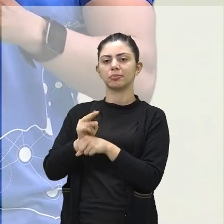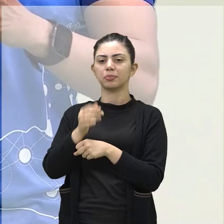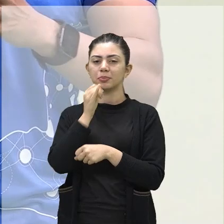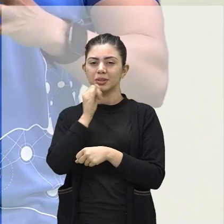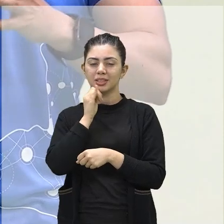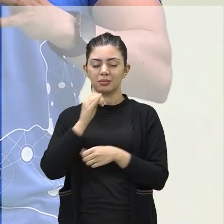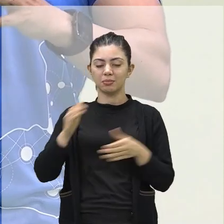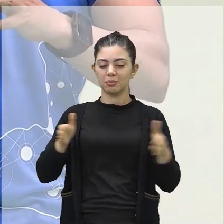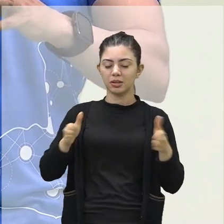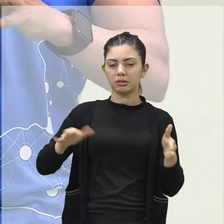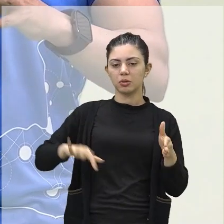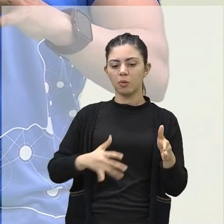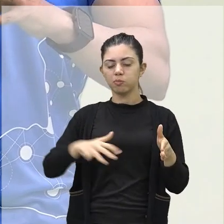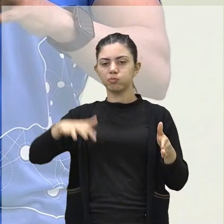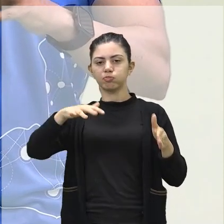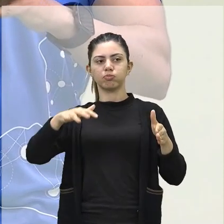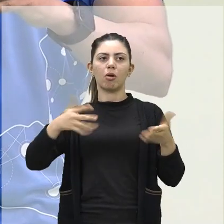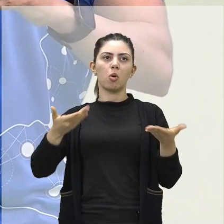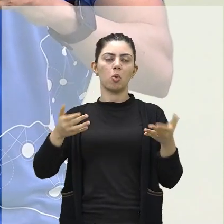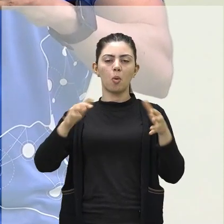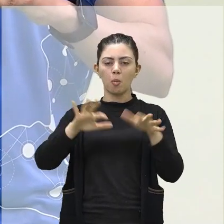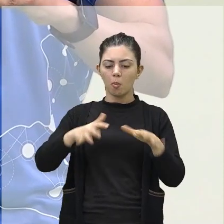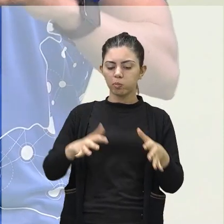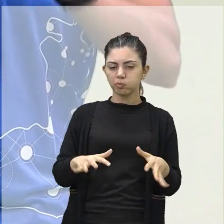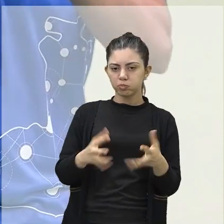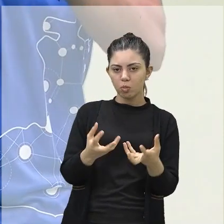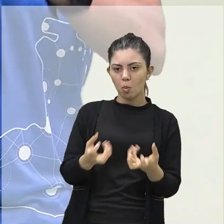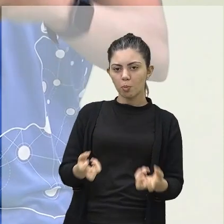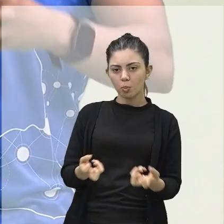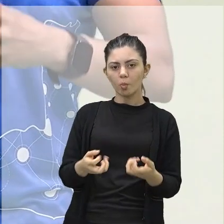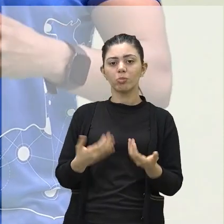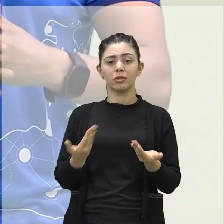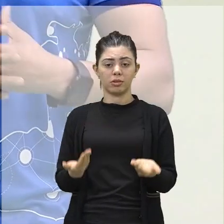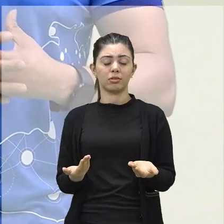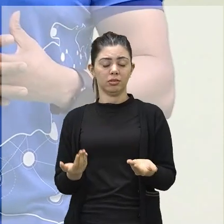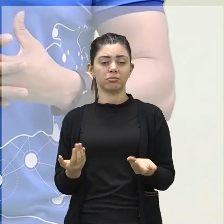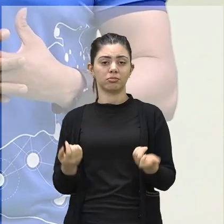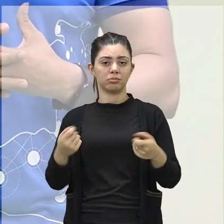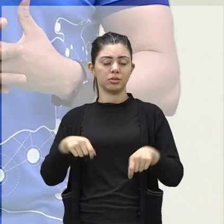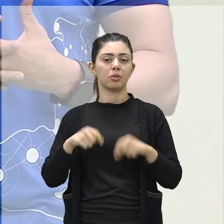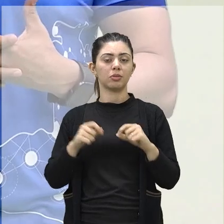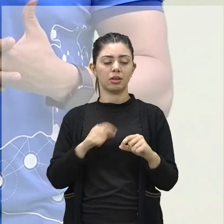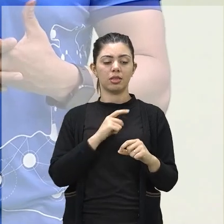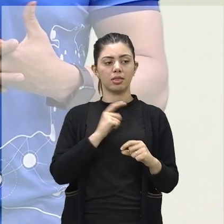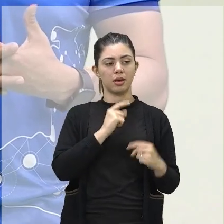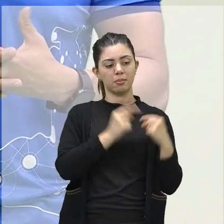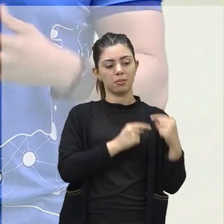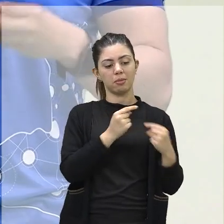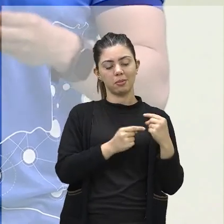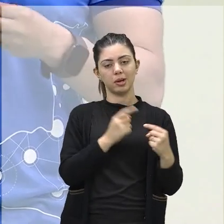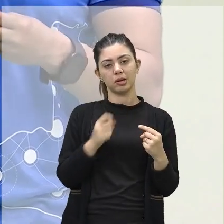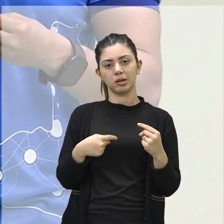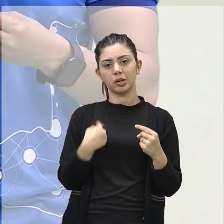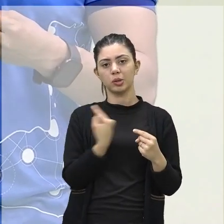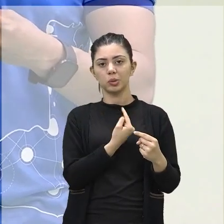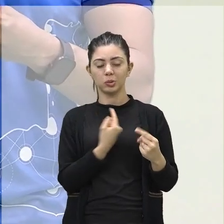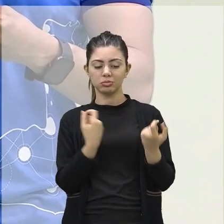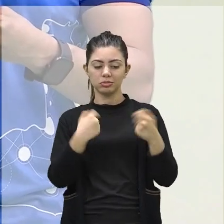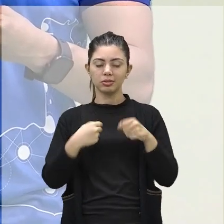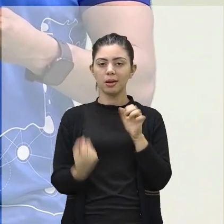as vazantes, elas são... determinam ali as relações que a gente constrói